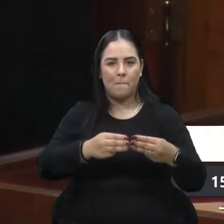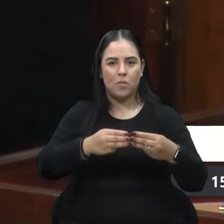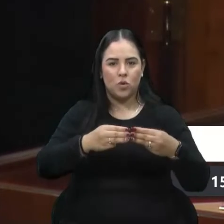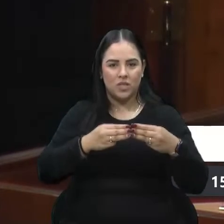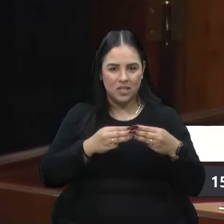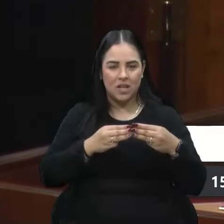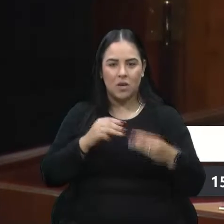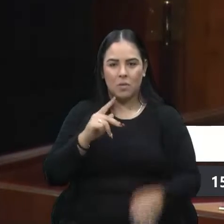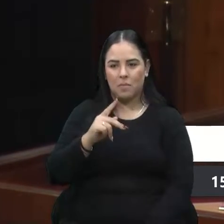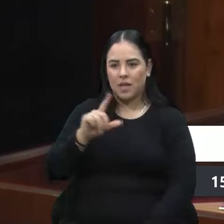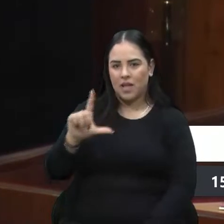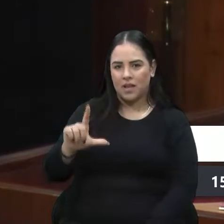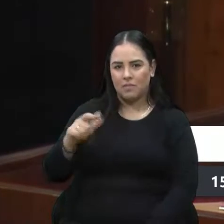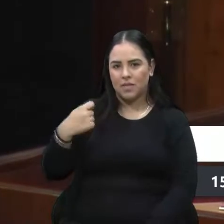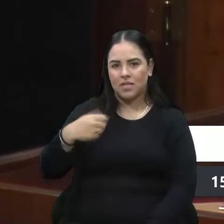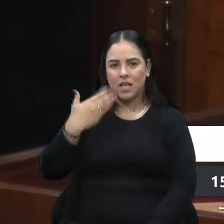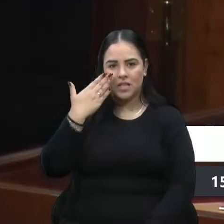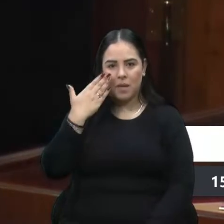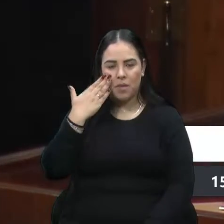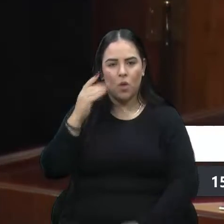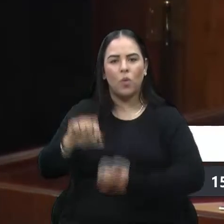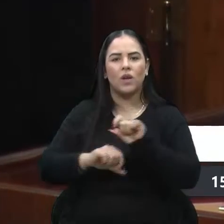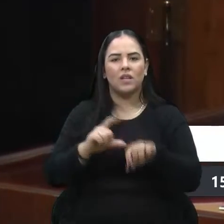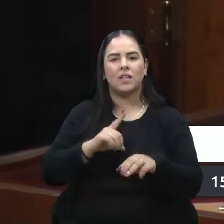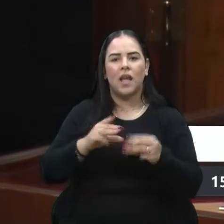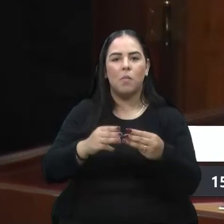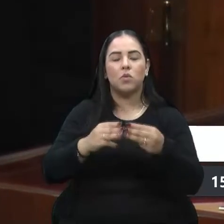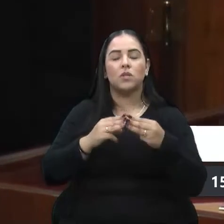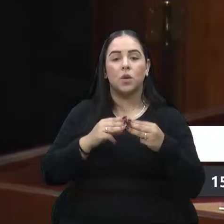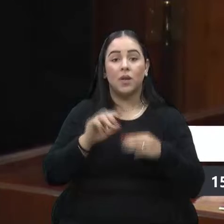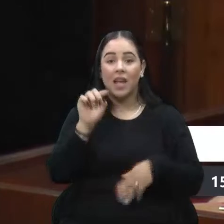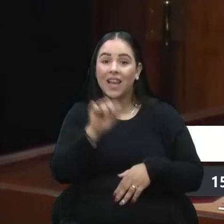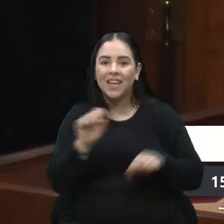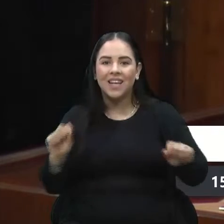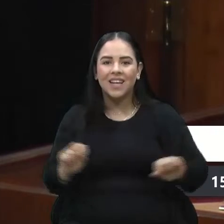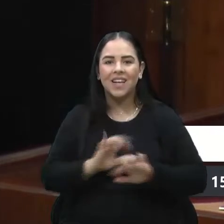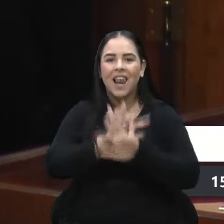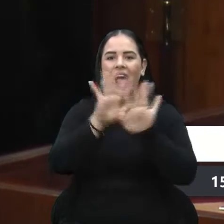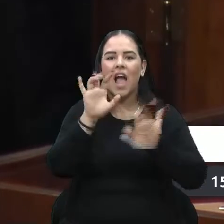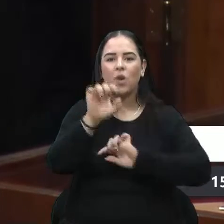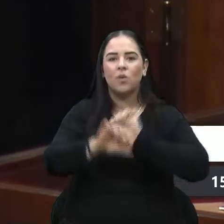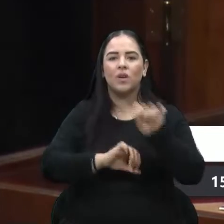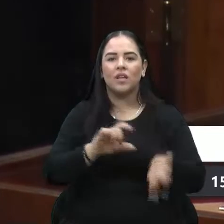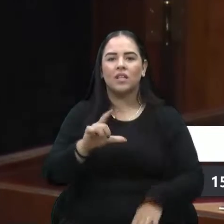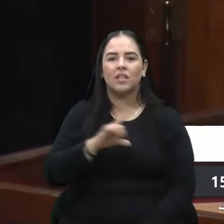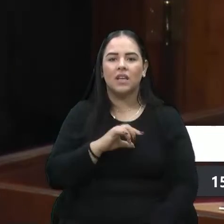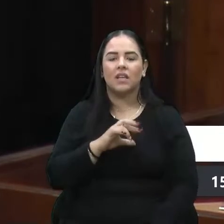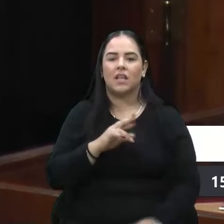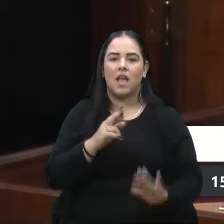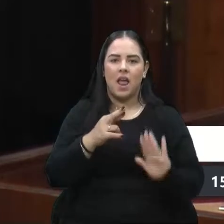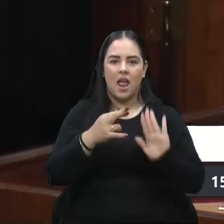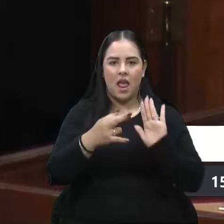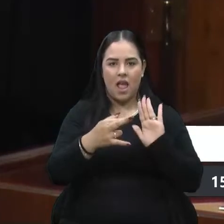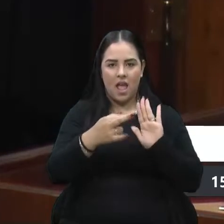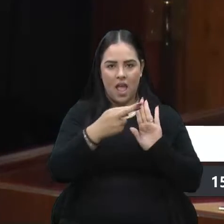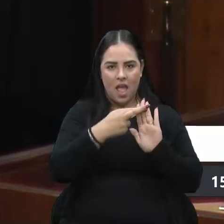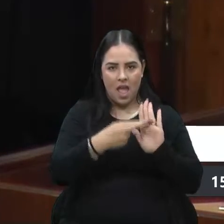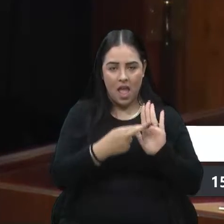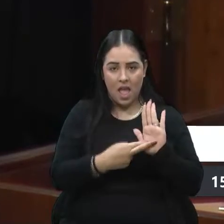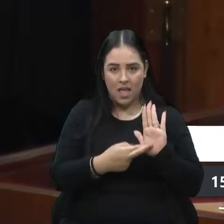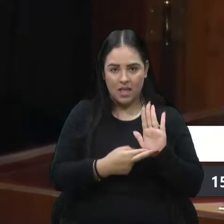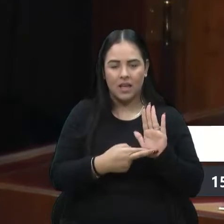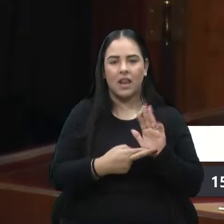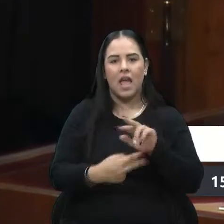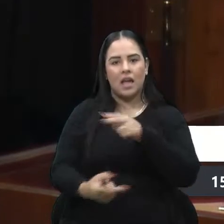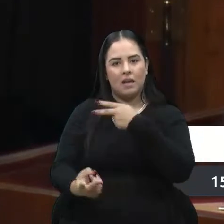tem que saber o que a moção diz. E a moção foi clara aqui o que se diz. Tá? Regulamentação, pena para quem